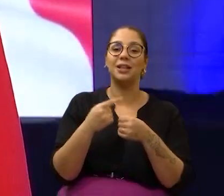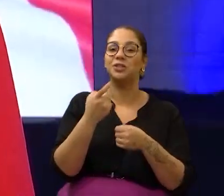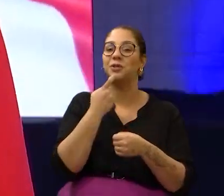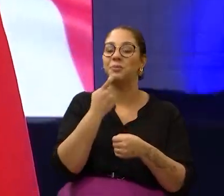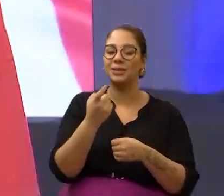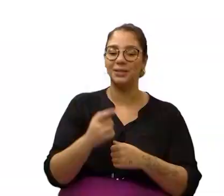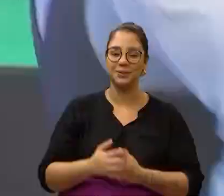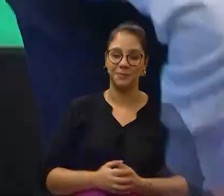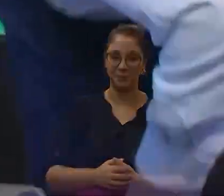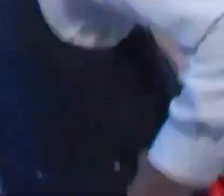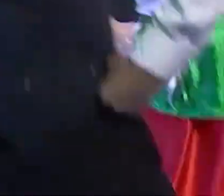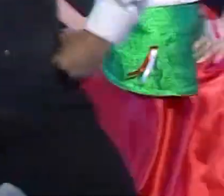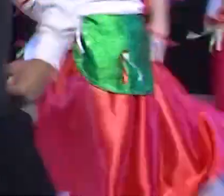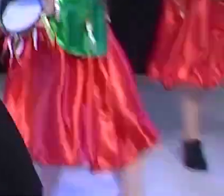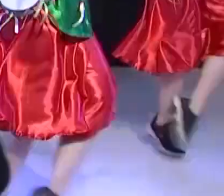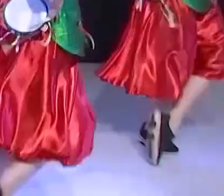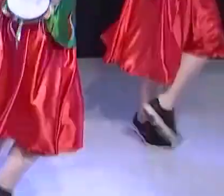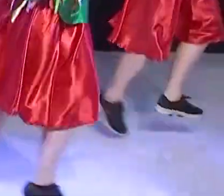cidade de Campinas.